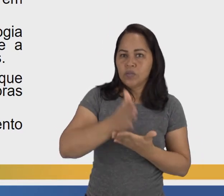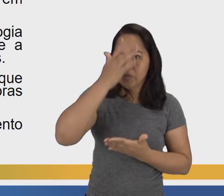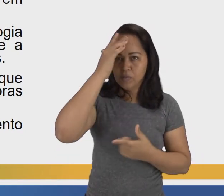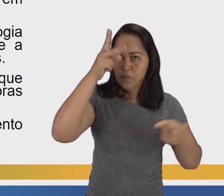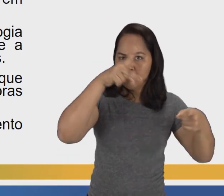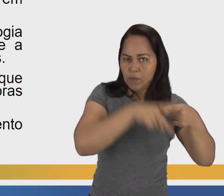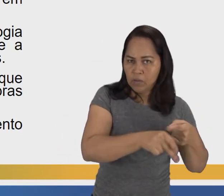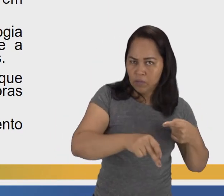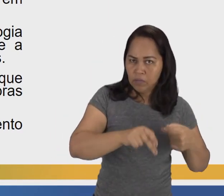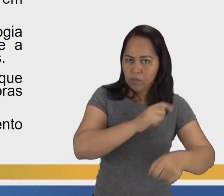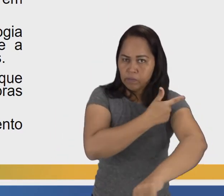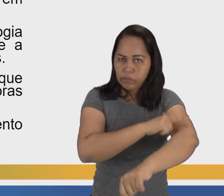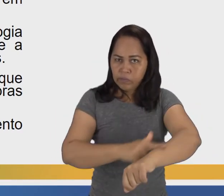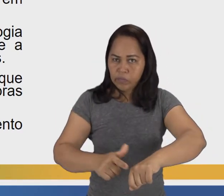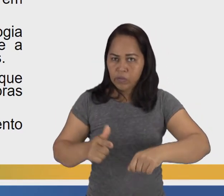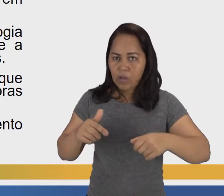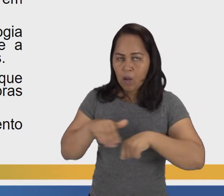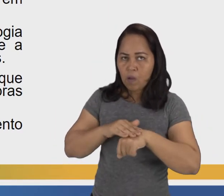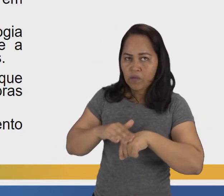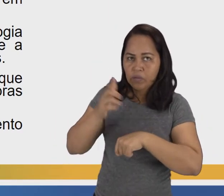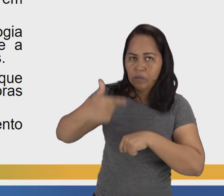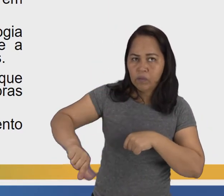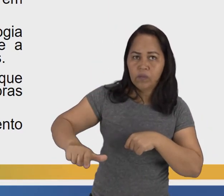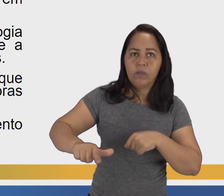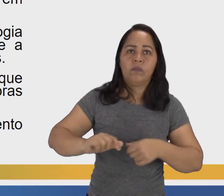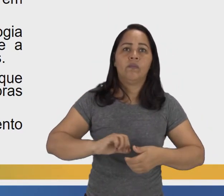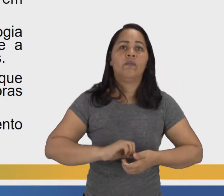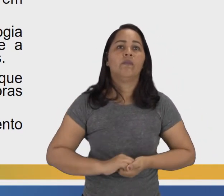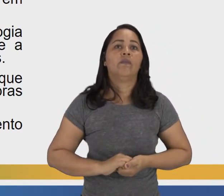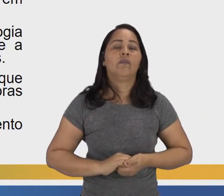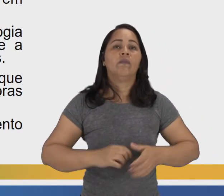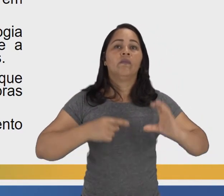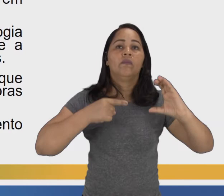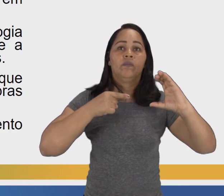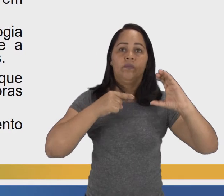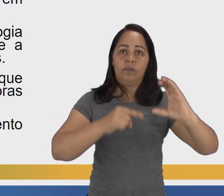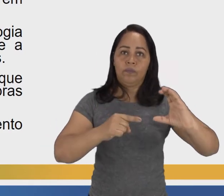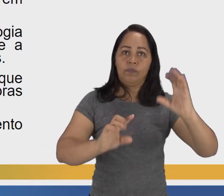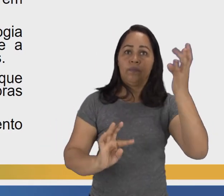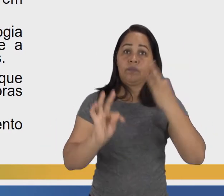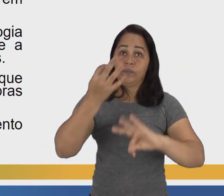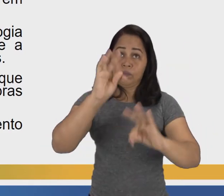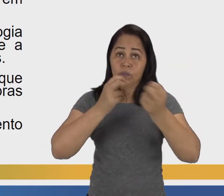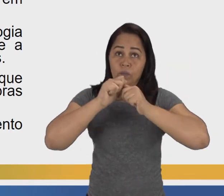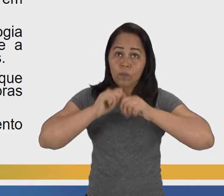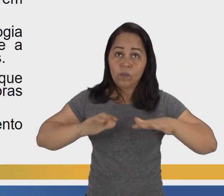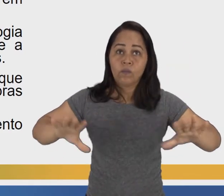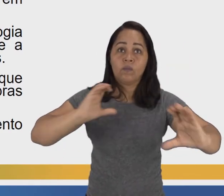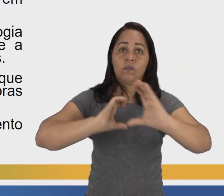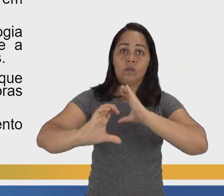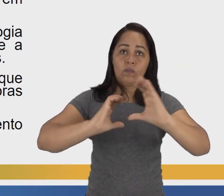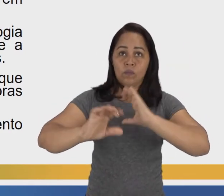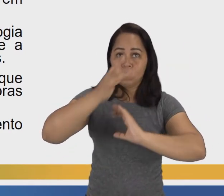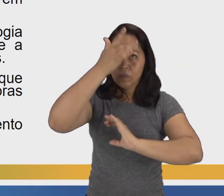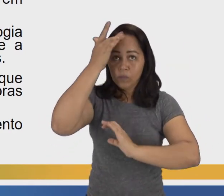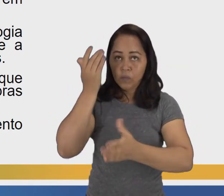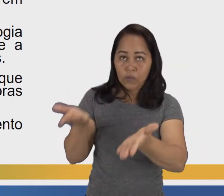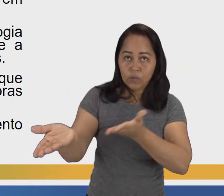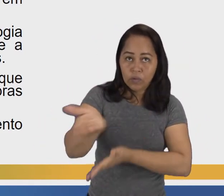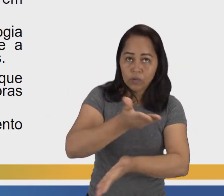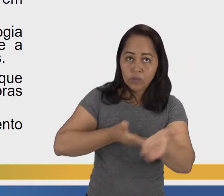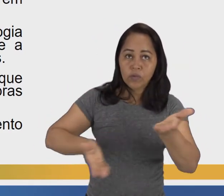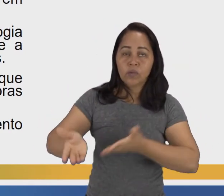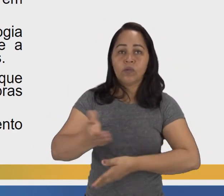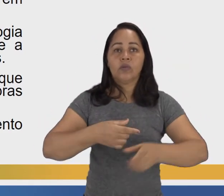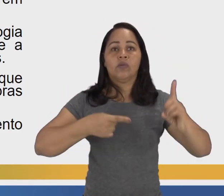alheia. Forma como a tecnologia ampliou a comunicação e a interação entre as pessoas. Hábito das pessoas